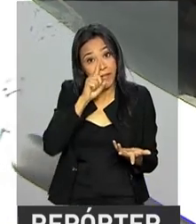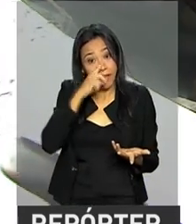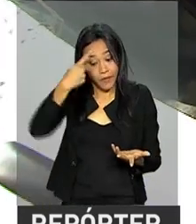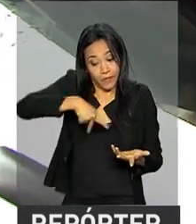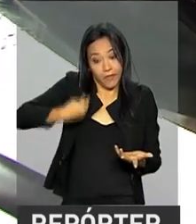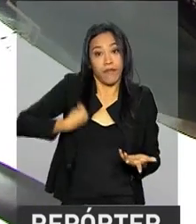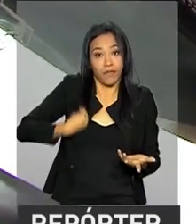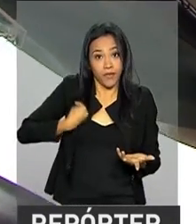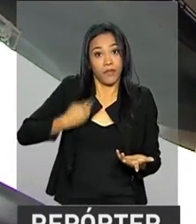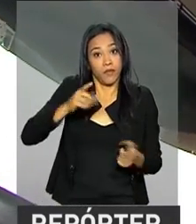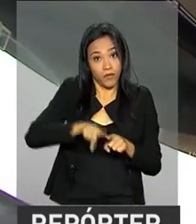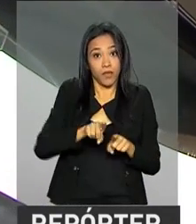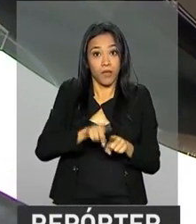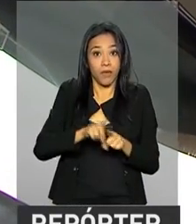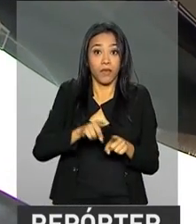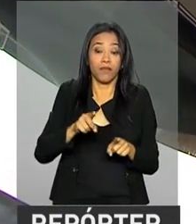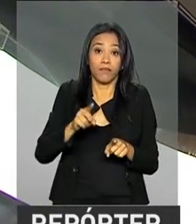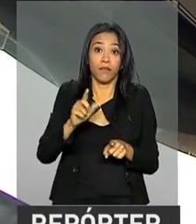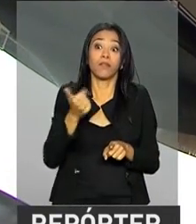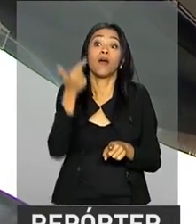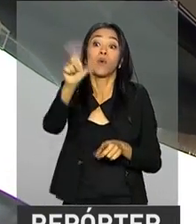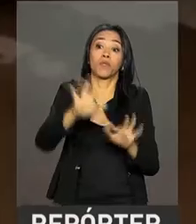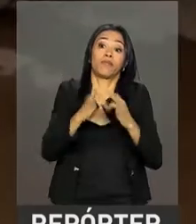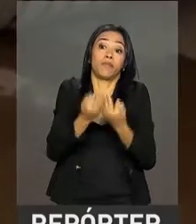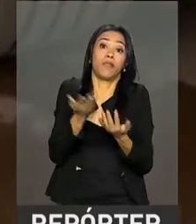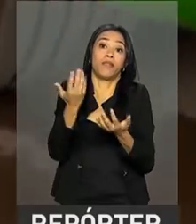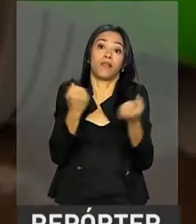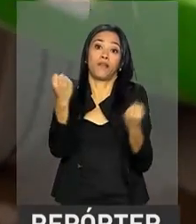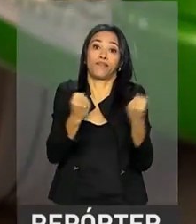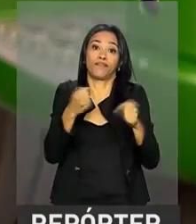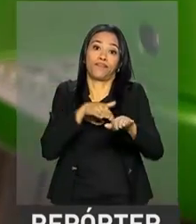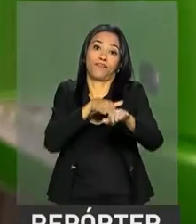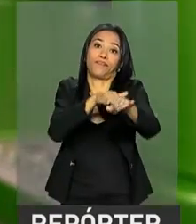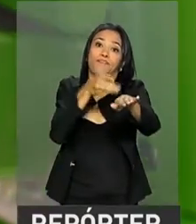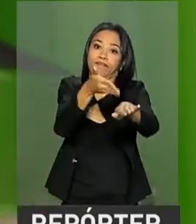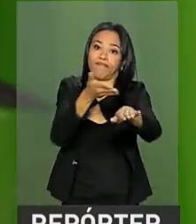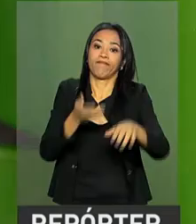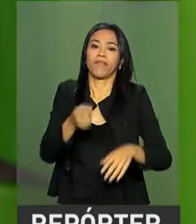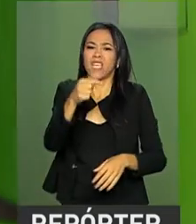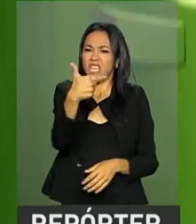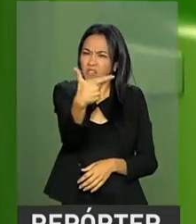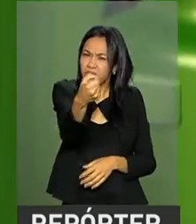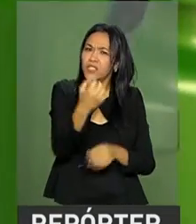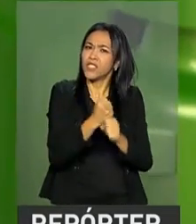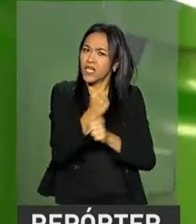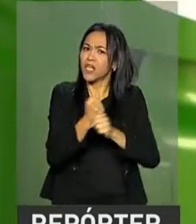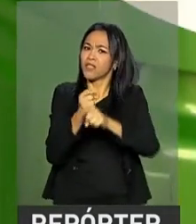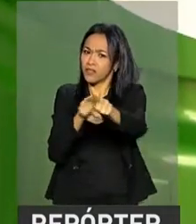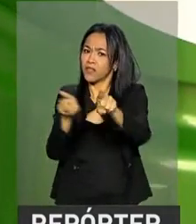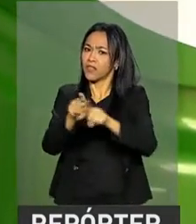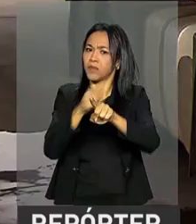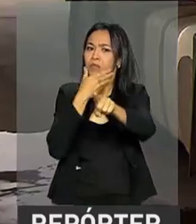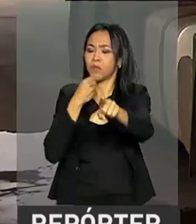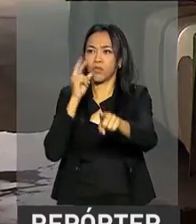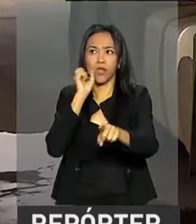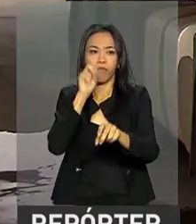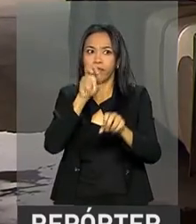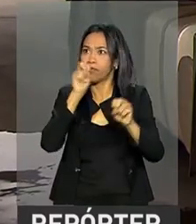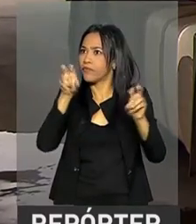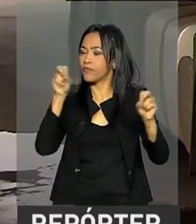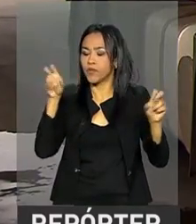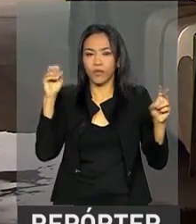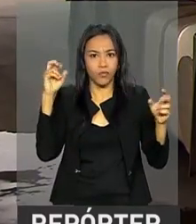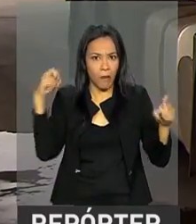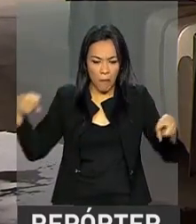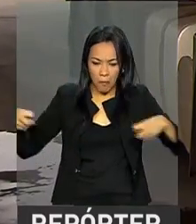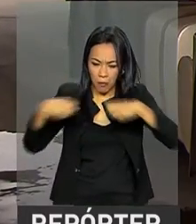vida dele como da família que está na estrada também com 21 anos na boléia de um caminhão moisés já viu de tudo acidente